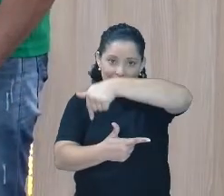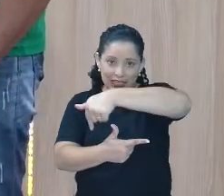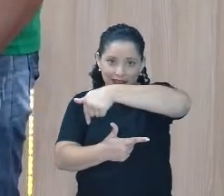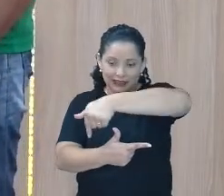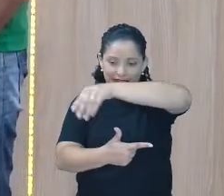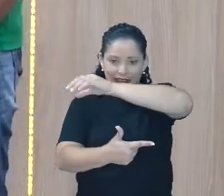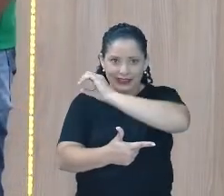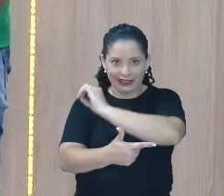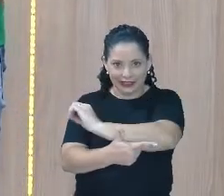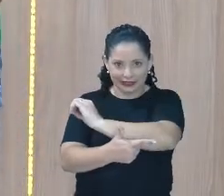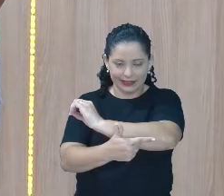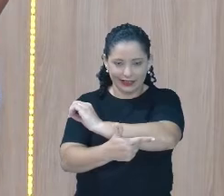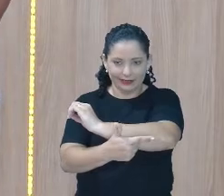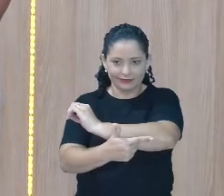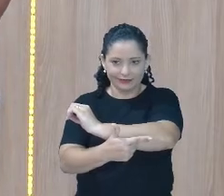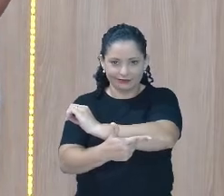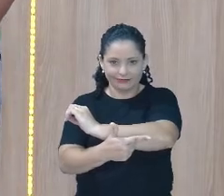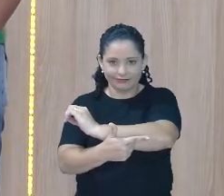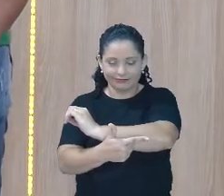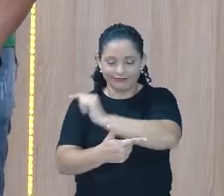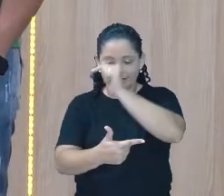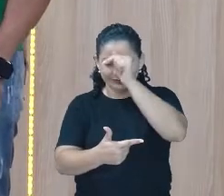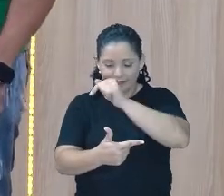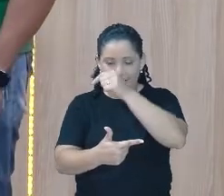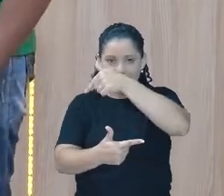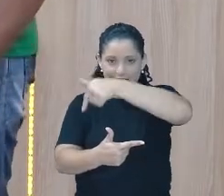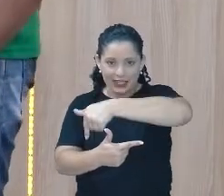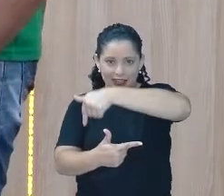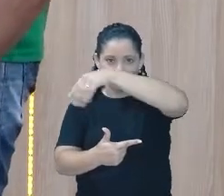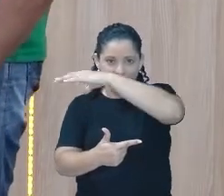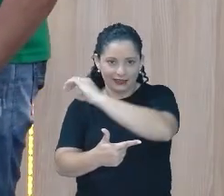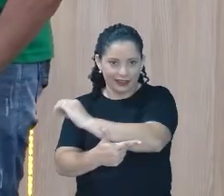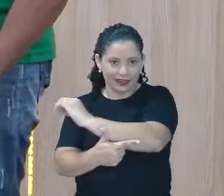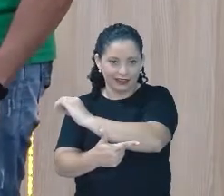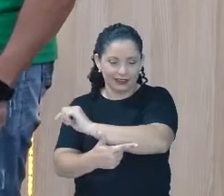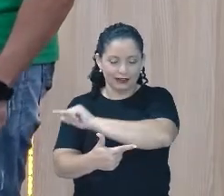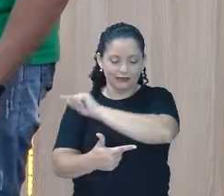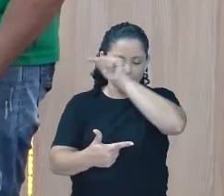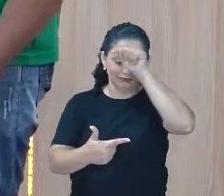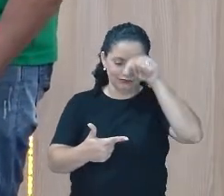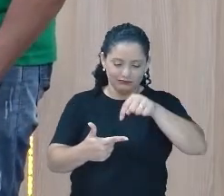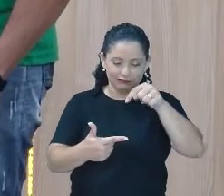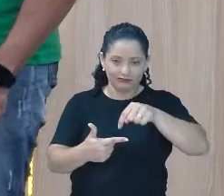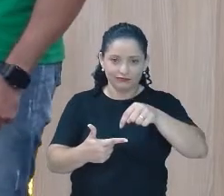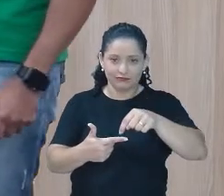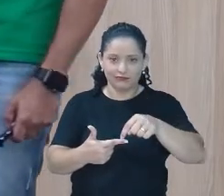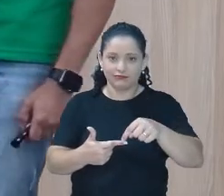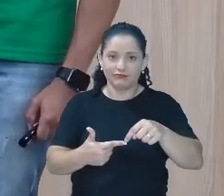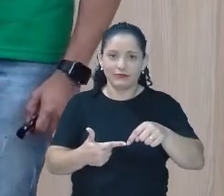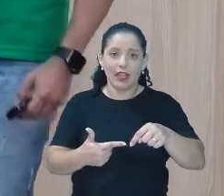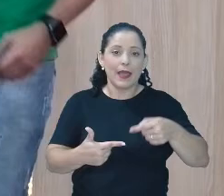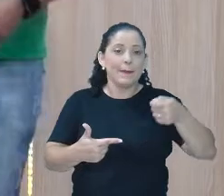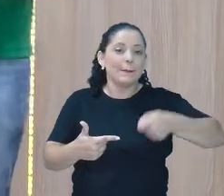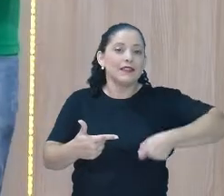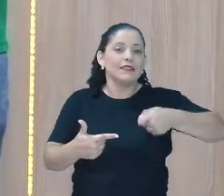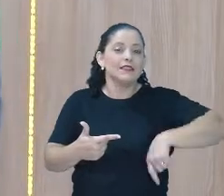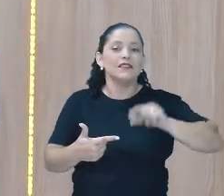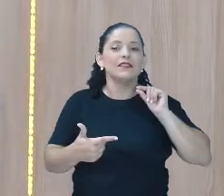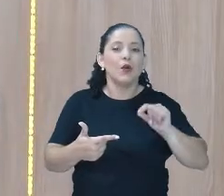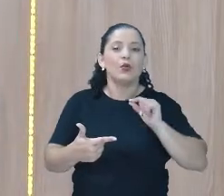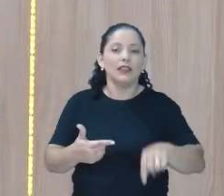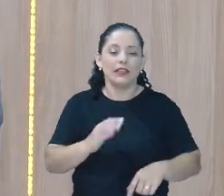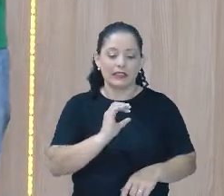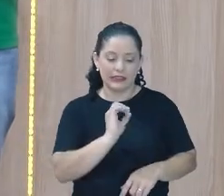E se eu adicionei um zerinho ali, eu tenho que colocar o que aqui embaixo? O 0 e a vírgula. Agora eu